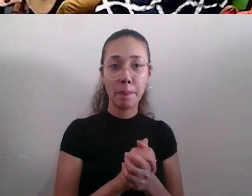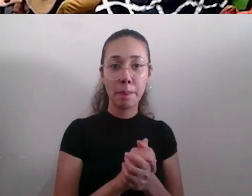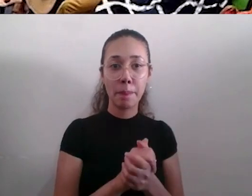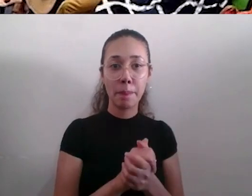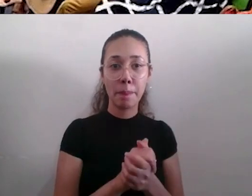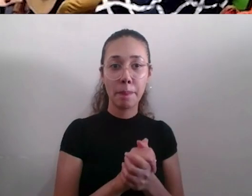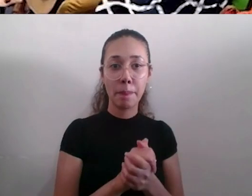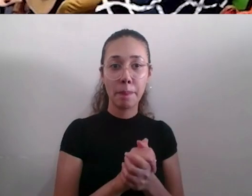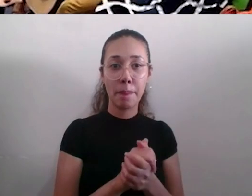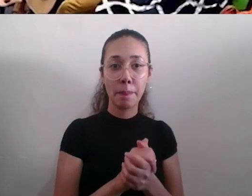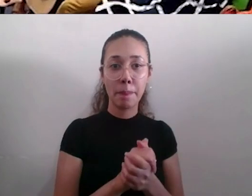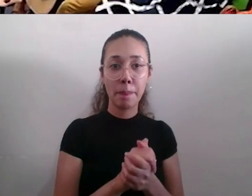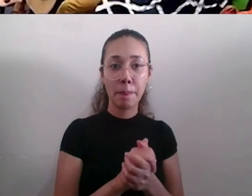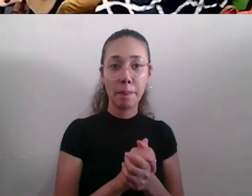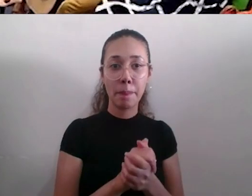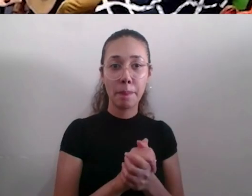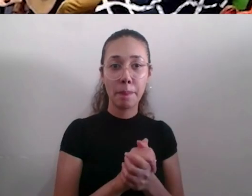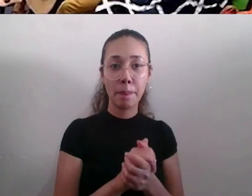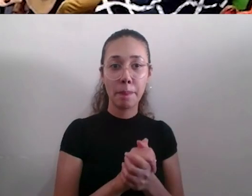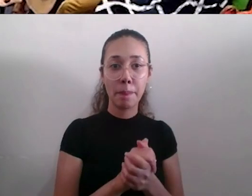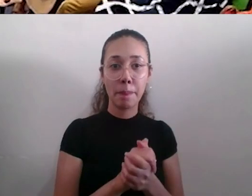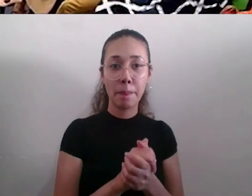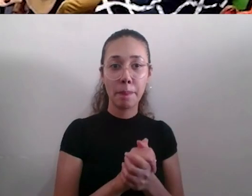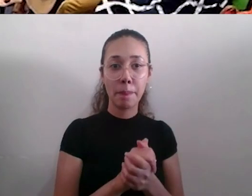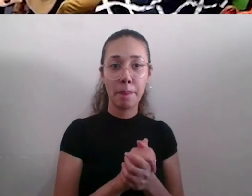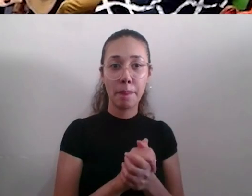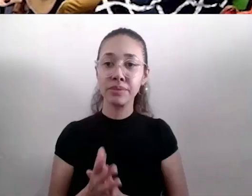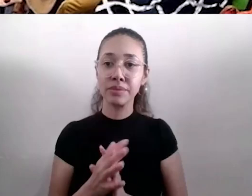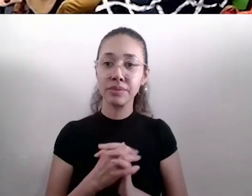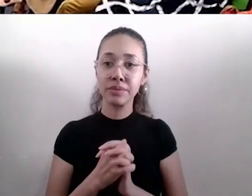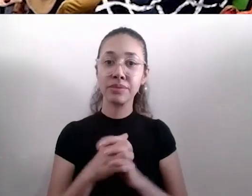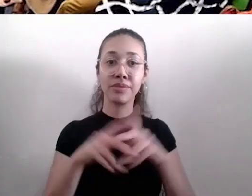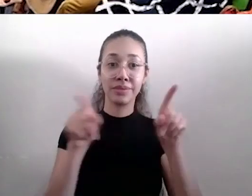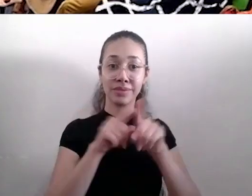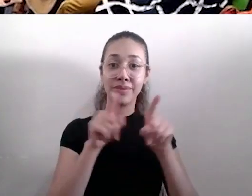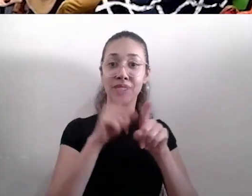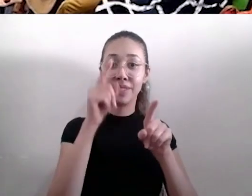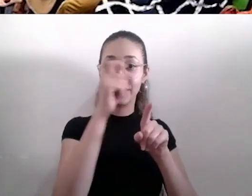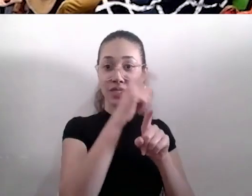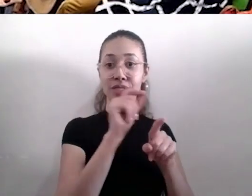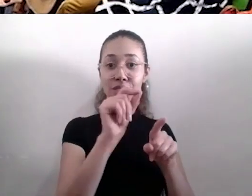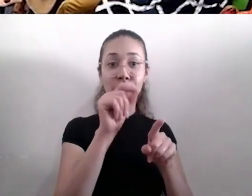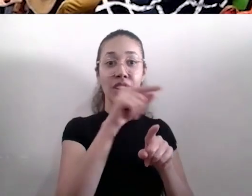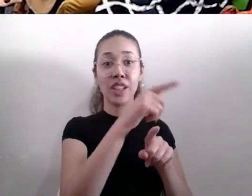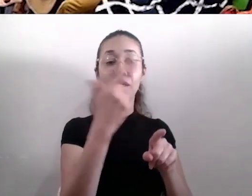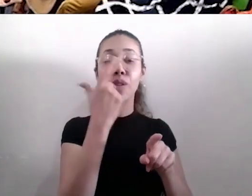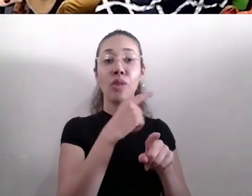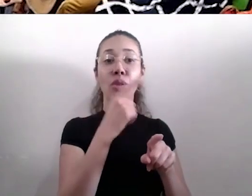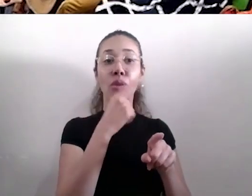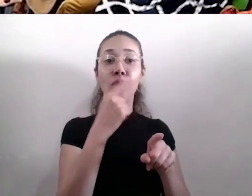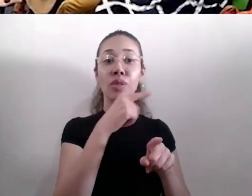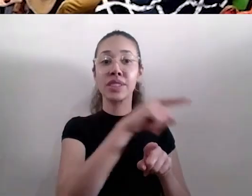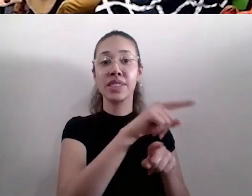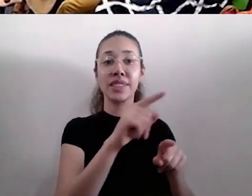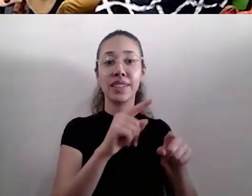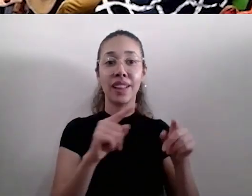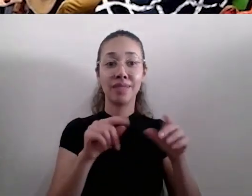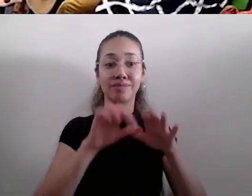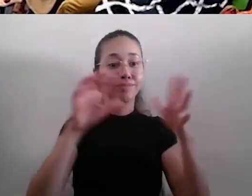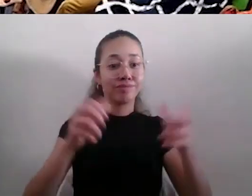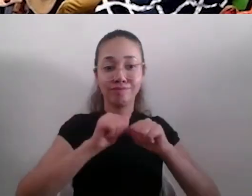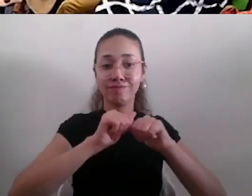repórteres, então que mudaram, entendeu? Então é muito difícil você conseguir furar a bolha nesse